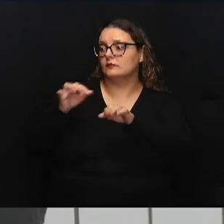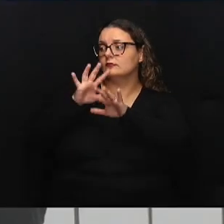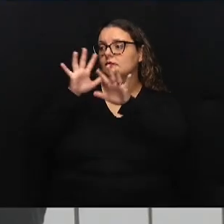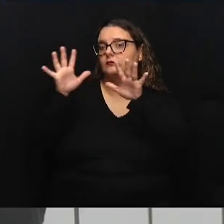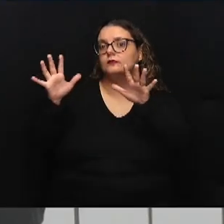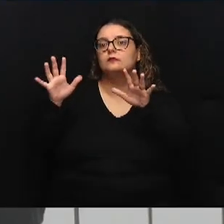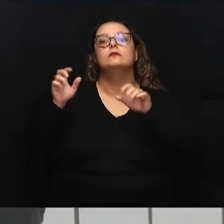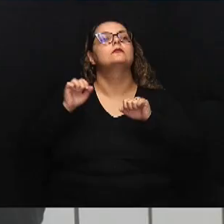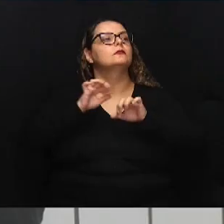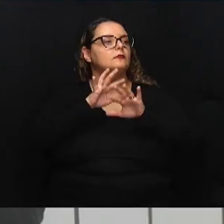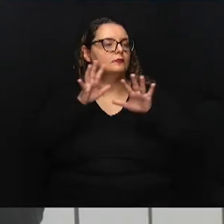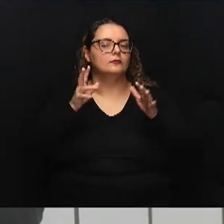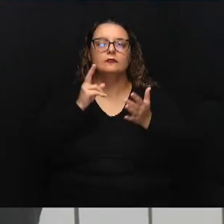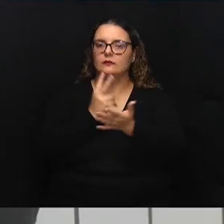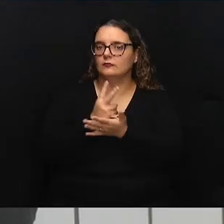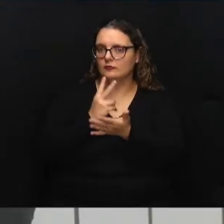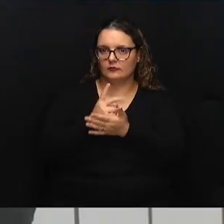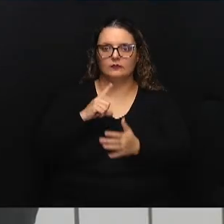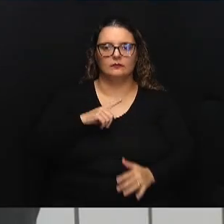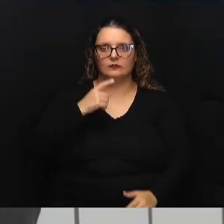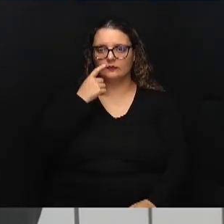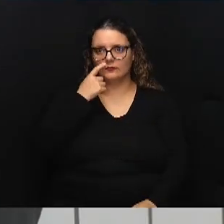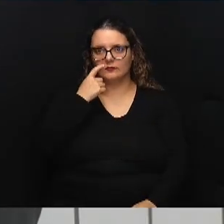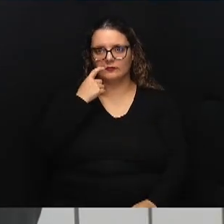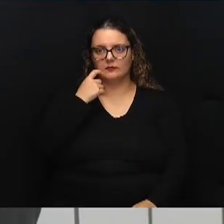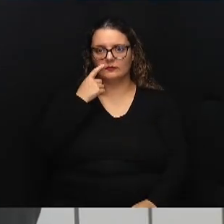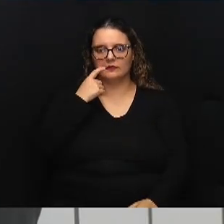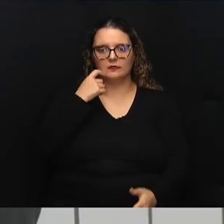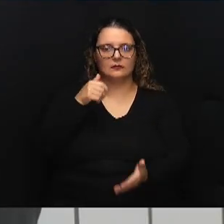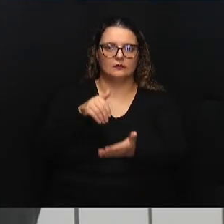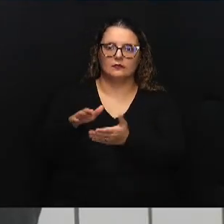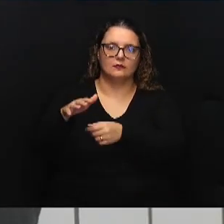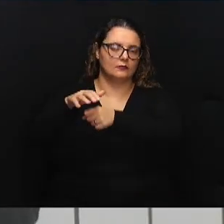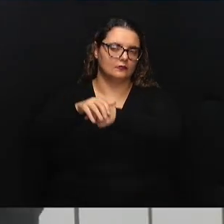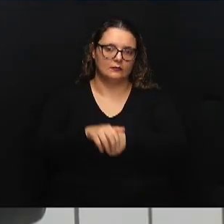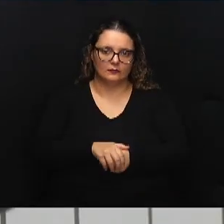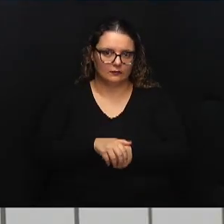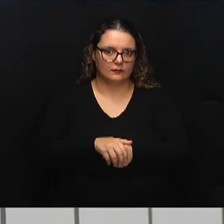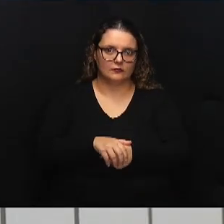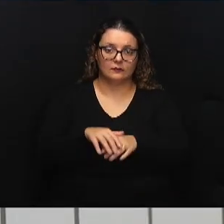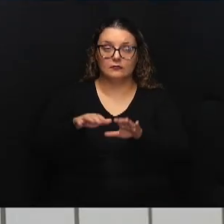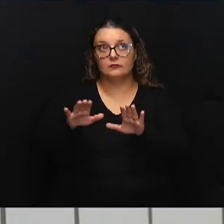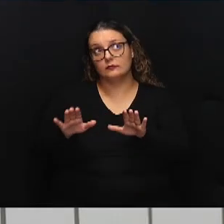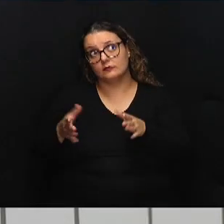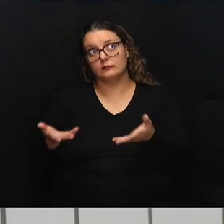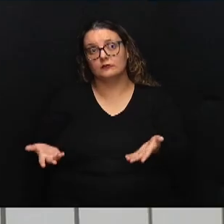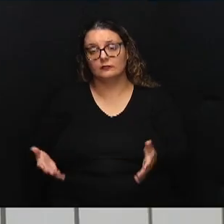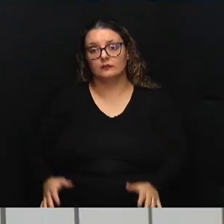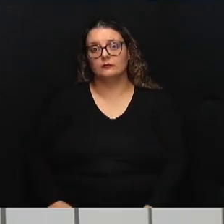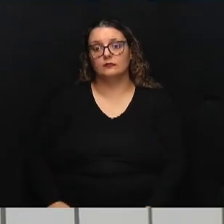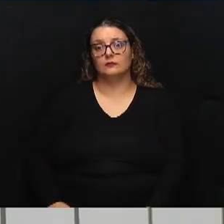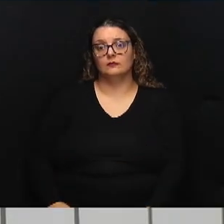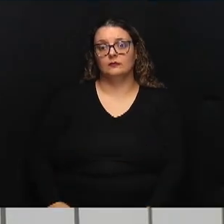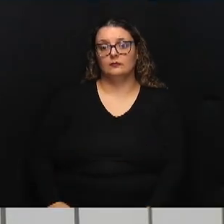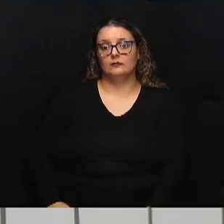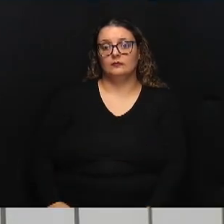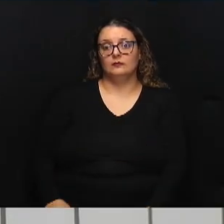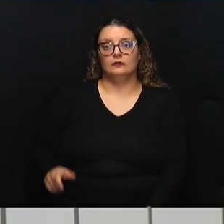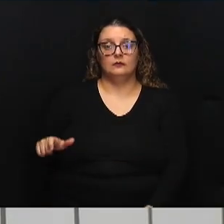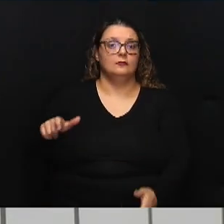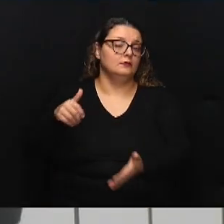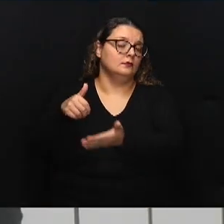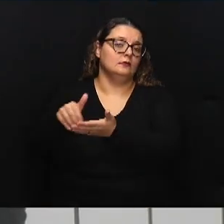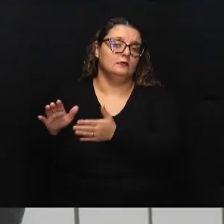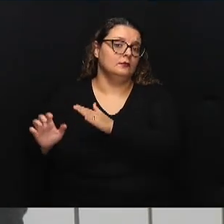Mais claras. Sempre existiu demissão por pressão, mas a pessoa saía da